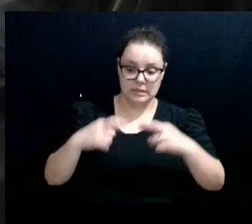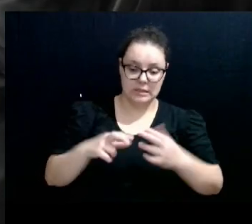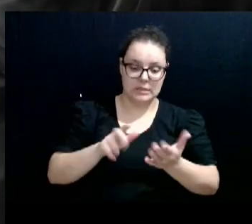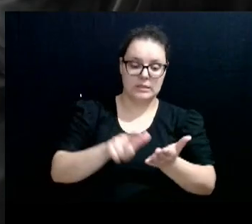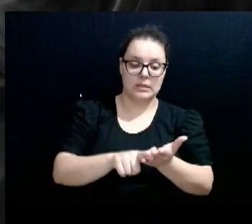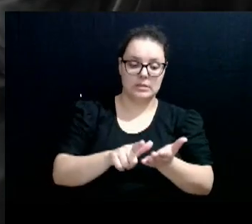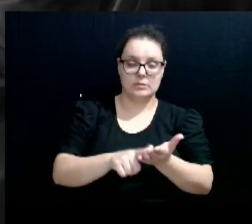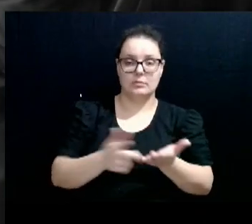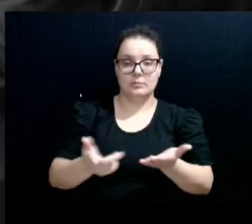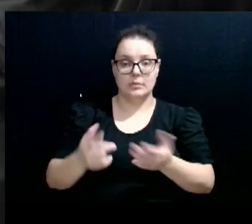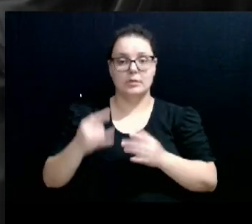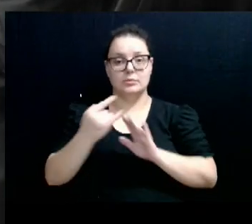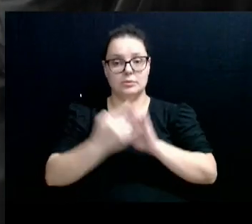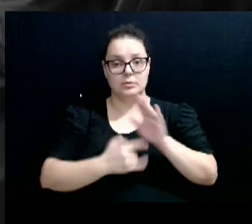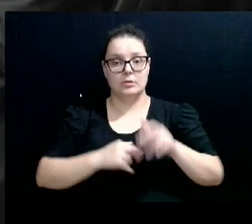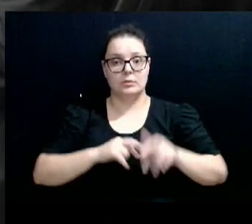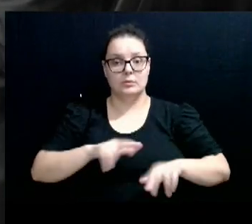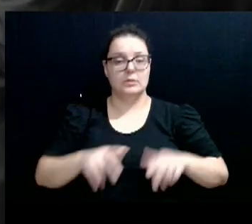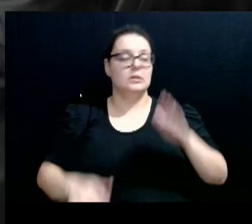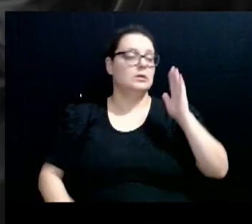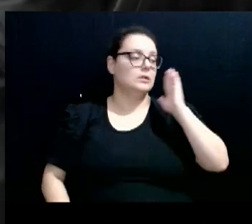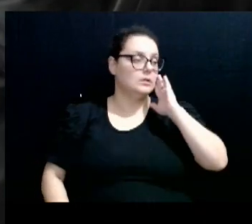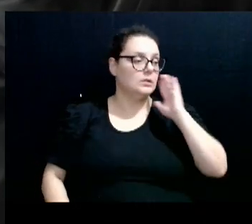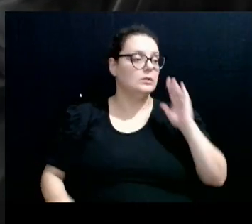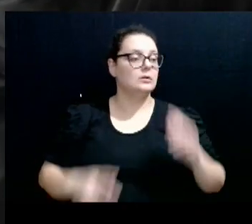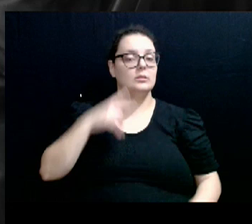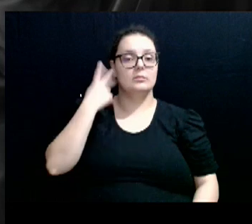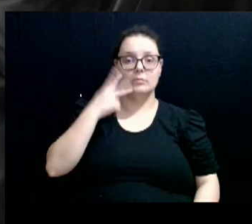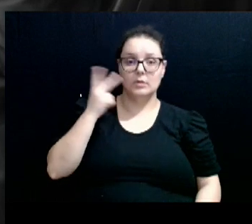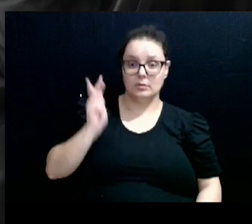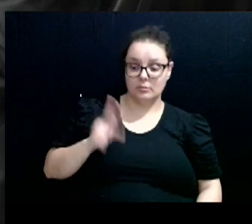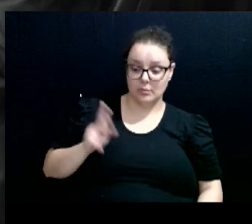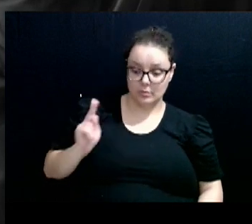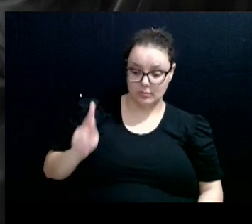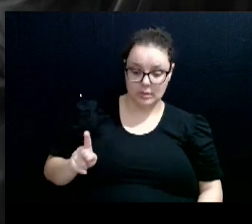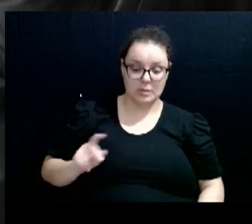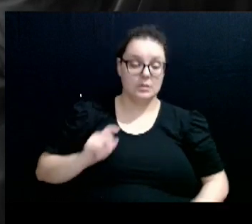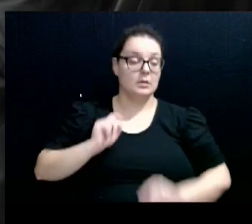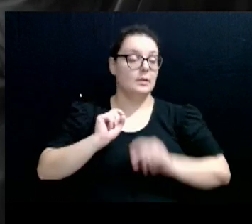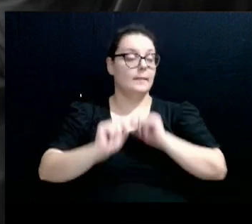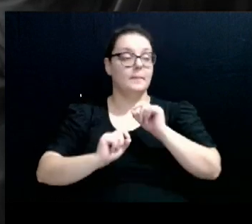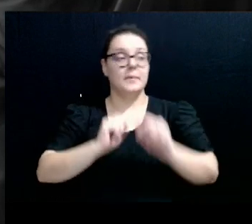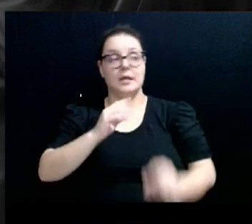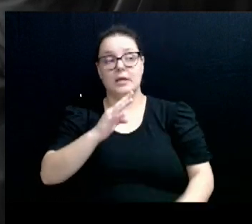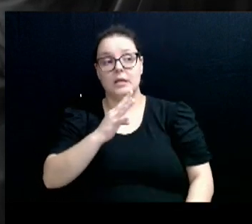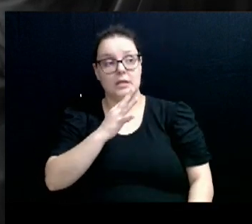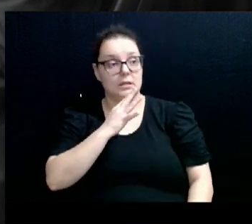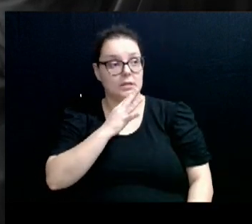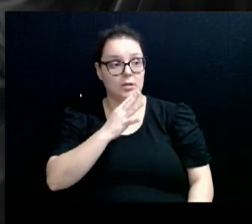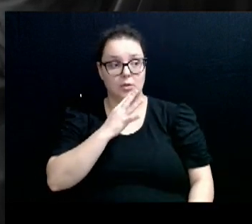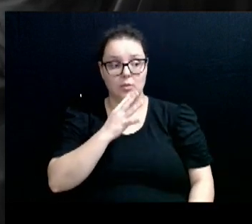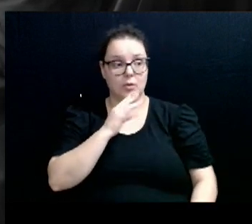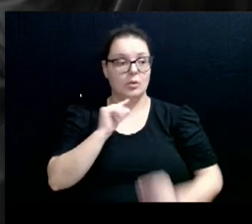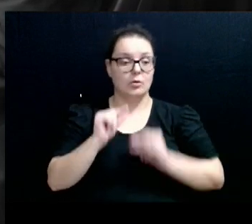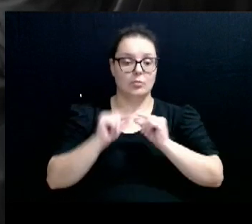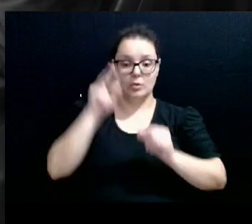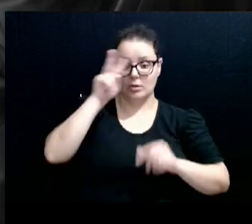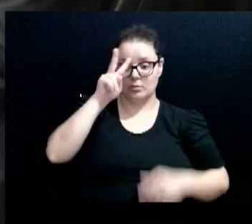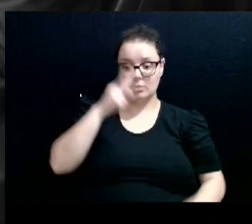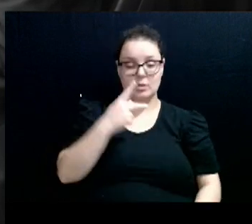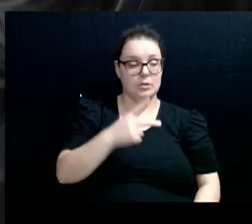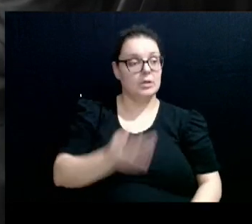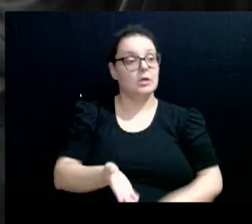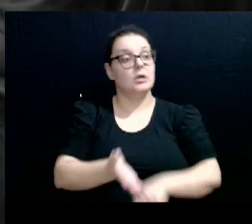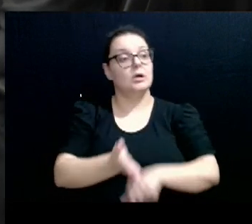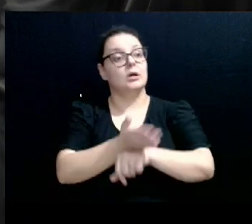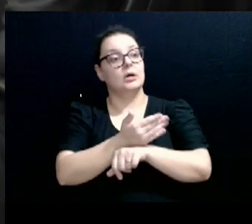Agora, professor Alberto, para quem não conhece um pouquinho da sua história antes de o senhor entrar